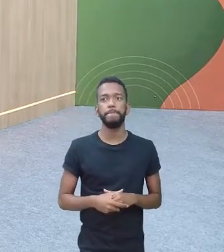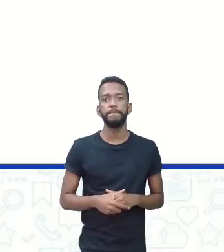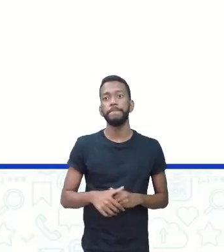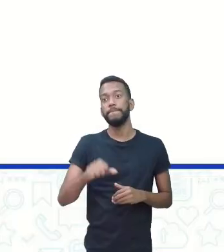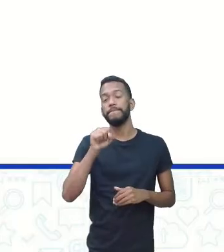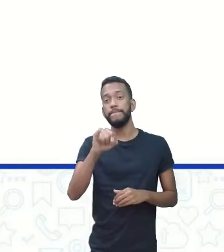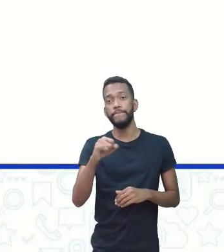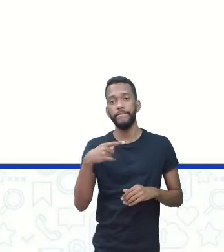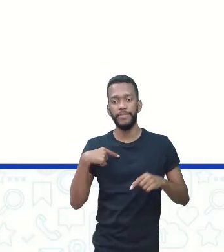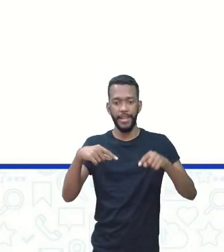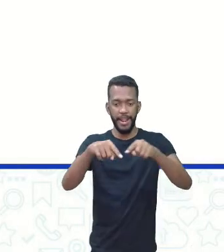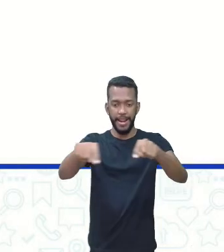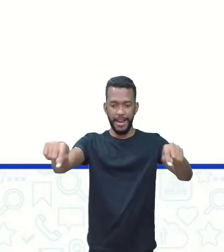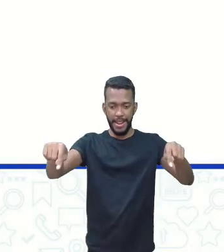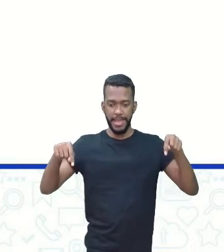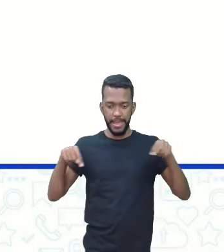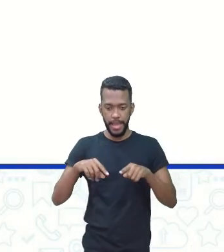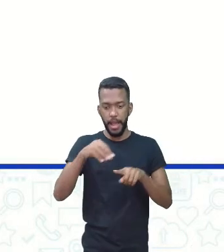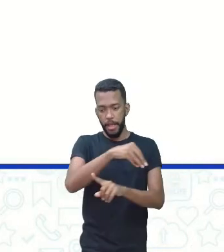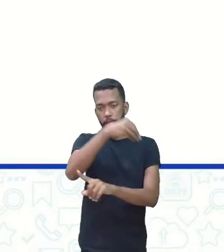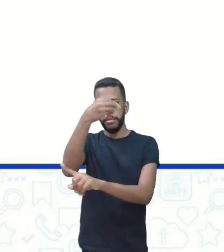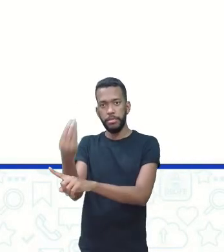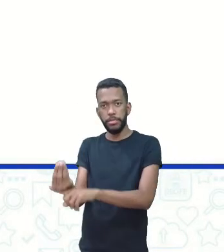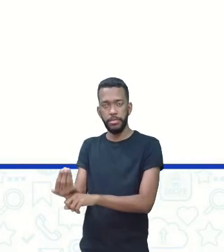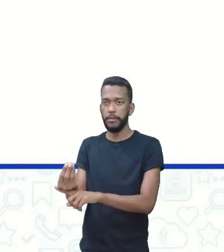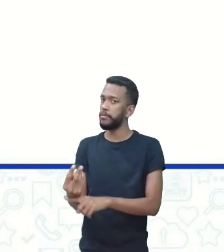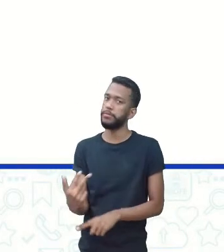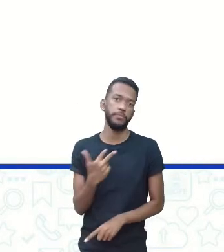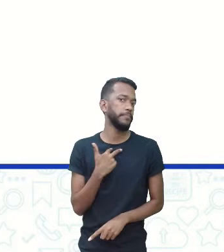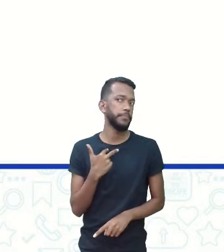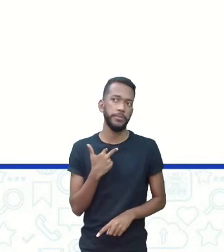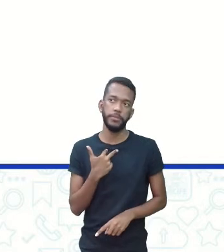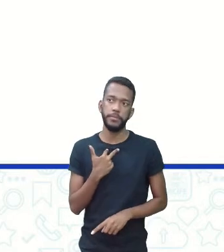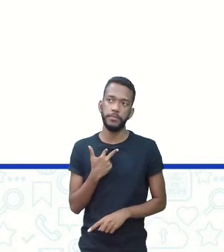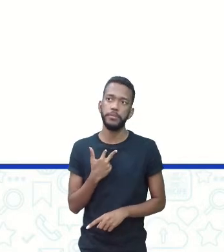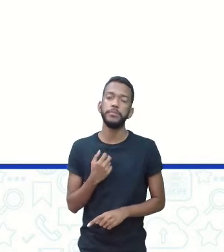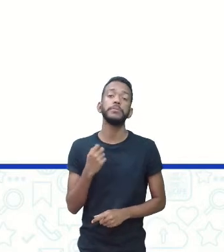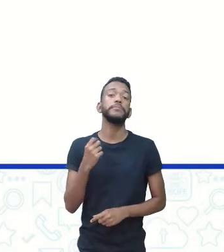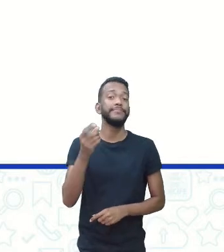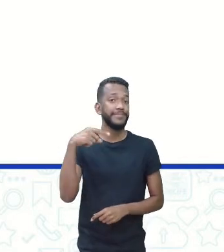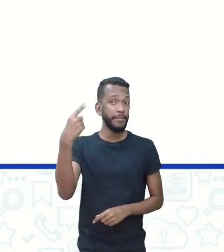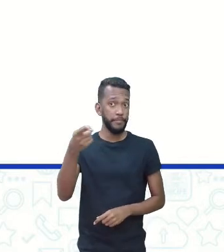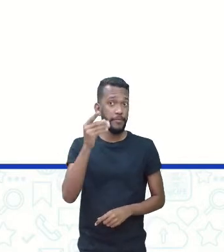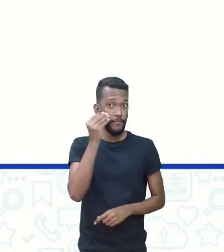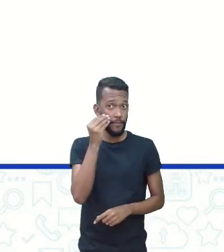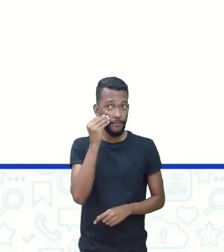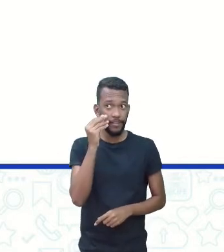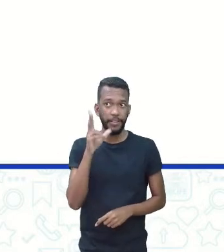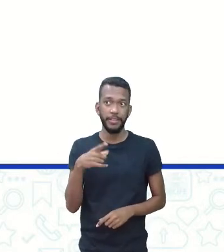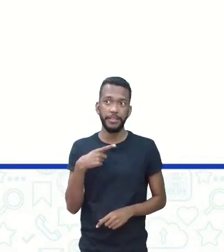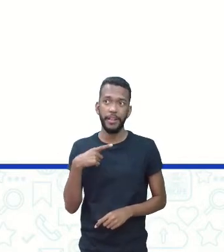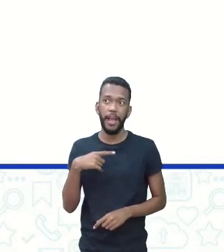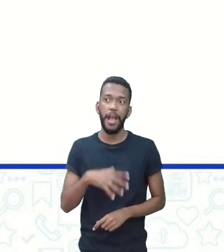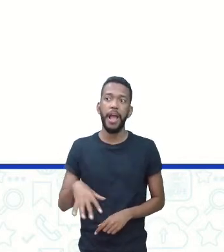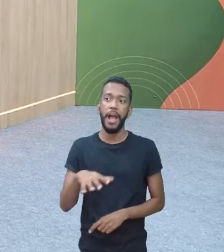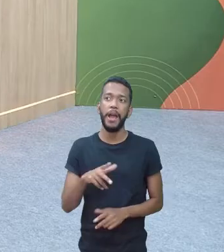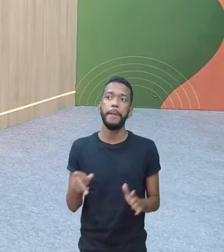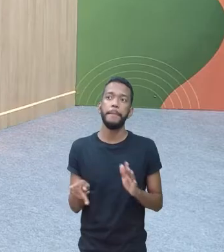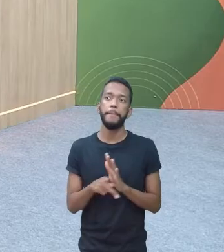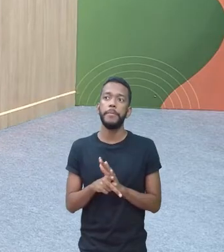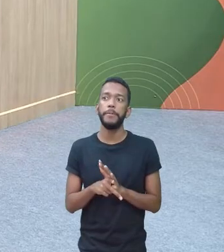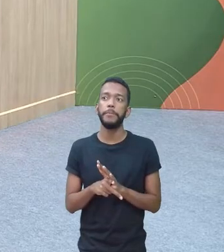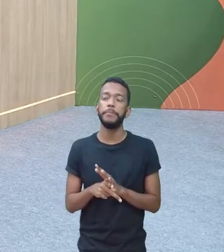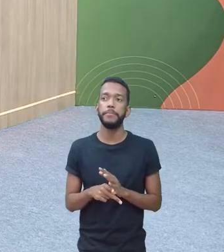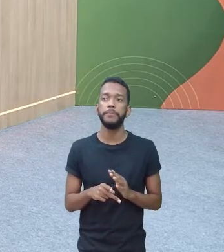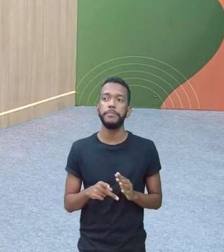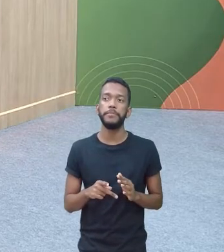Se a peteca cai fora das linhas da quadra, então, lá na frente vocês vão ver, né, que tem a área, até quando tem